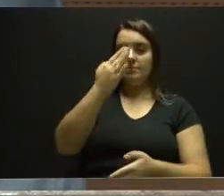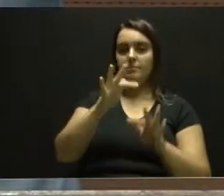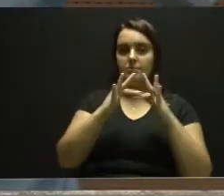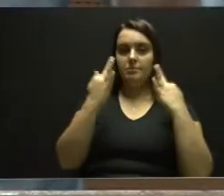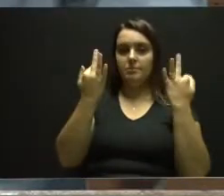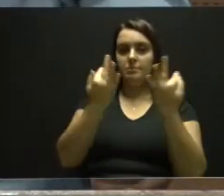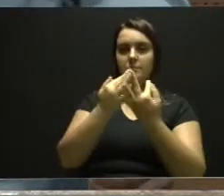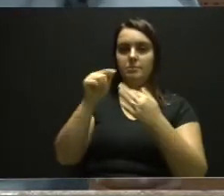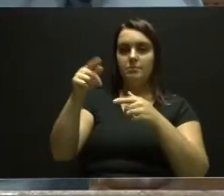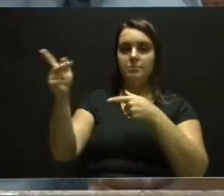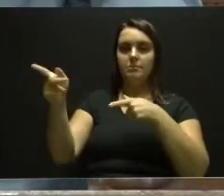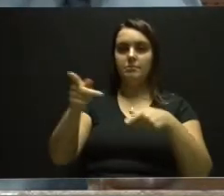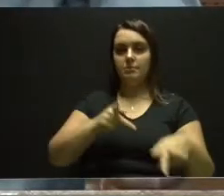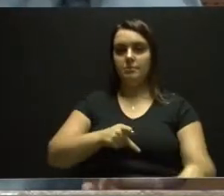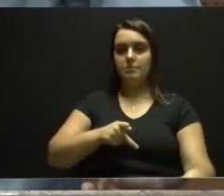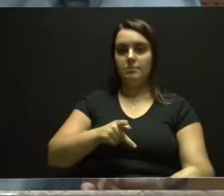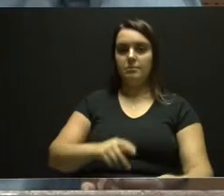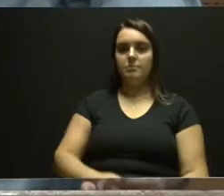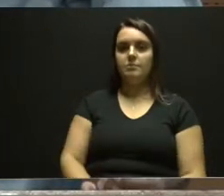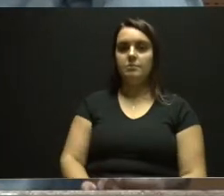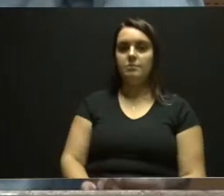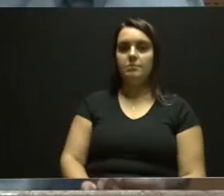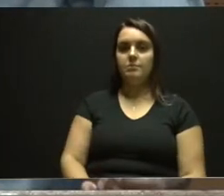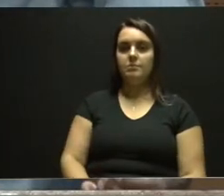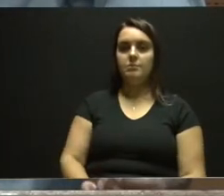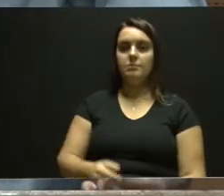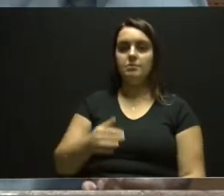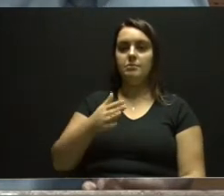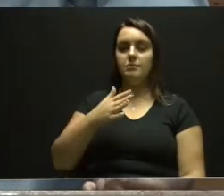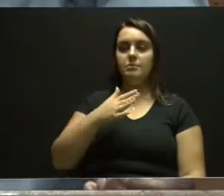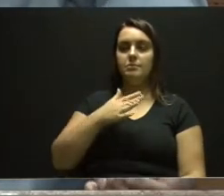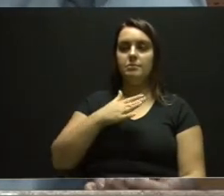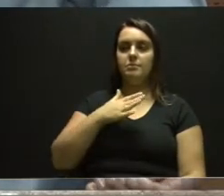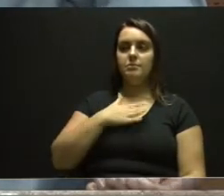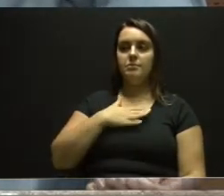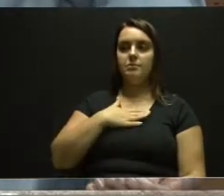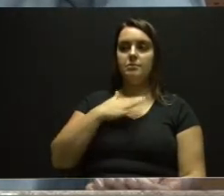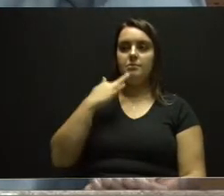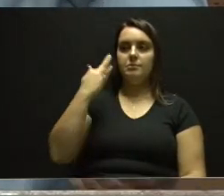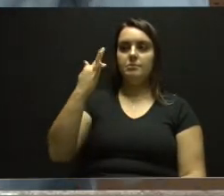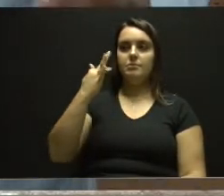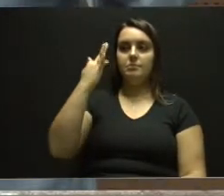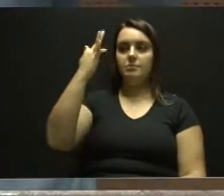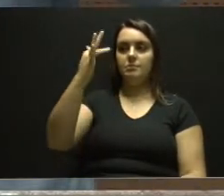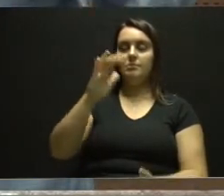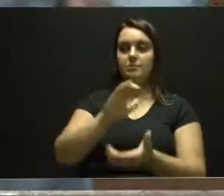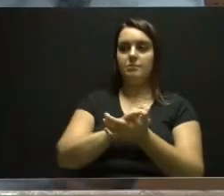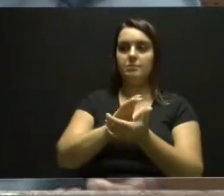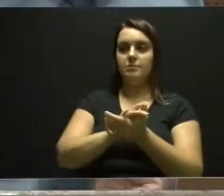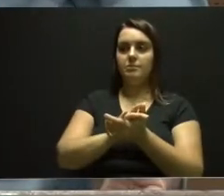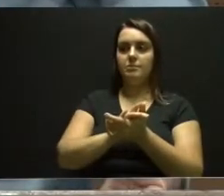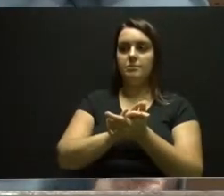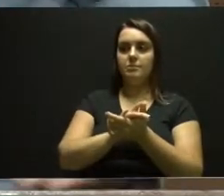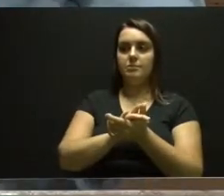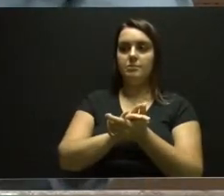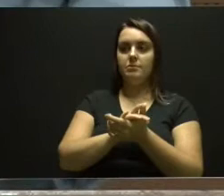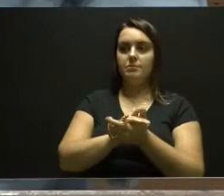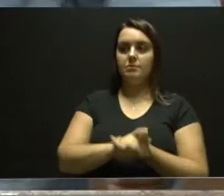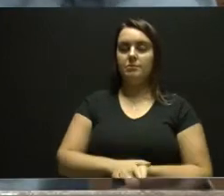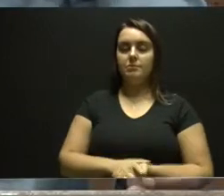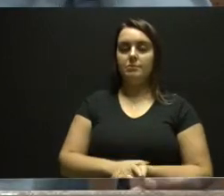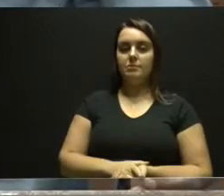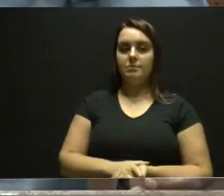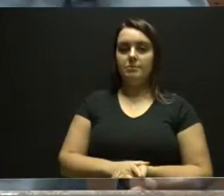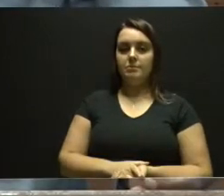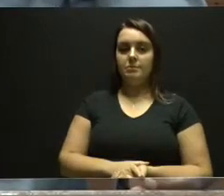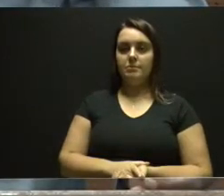estão aqui presente adoro a minha futura esposa de ter vindo do rio de janeiro para prestigiar nenê nesse